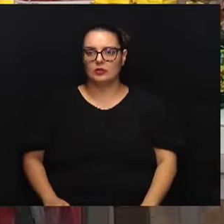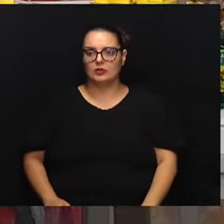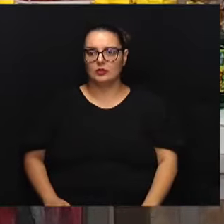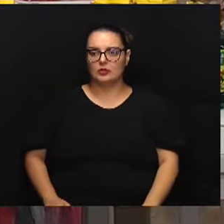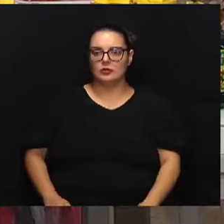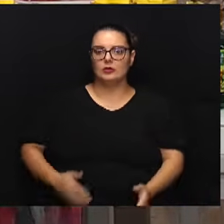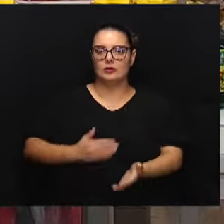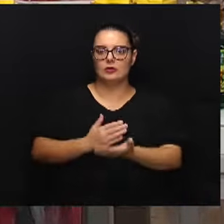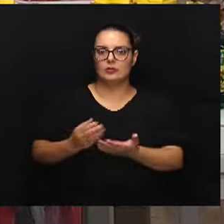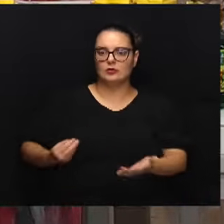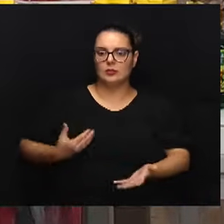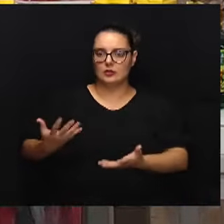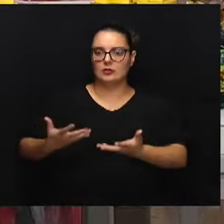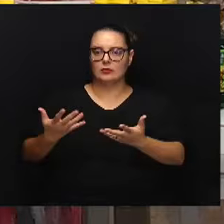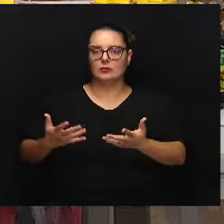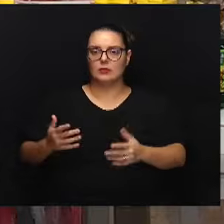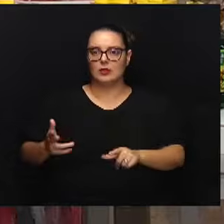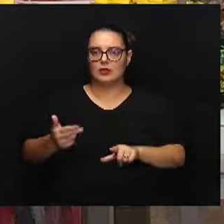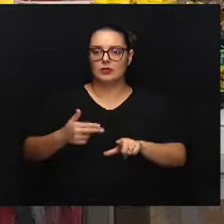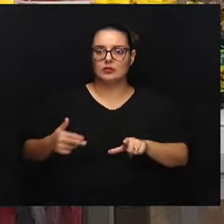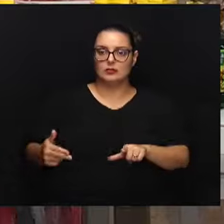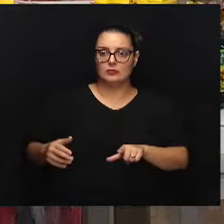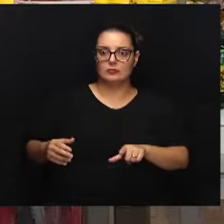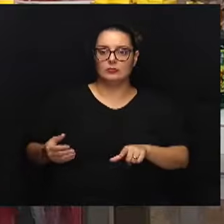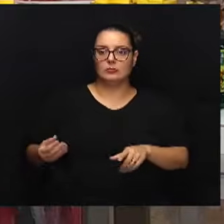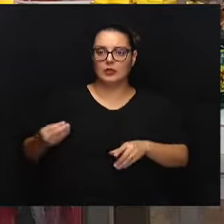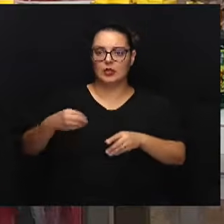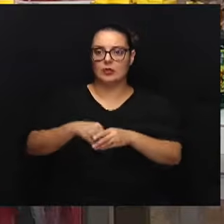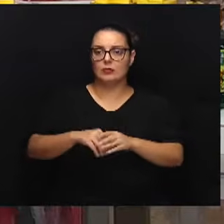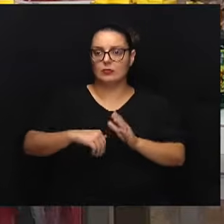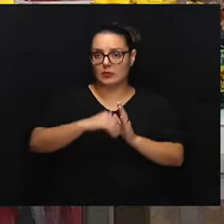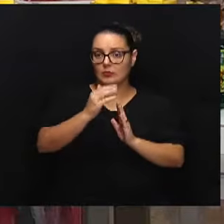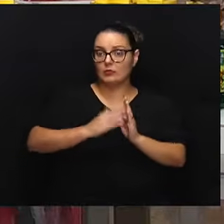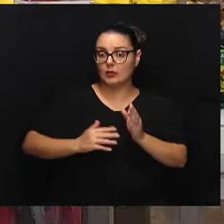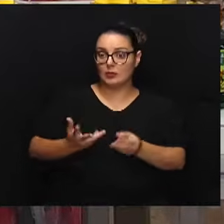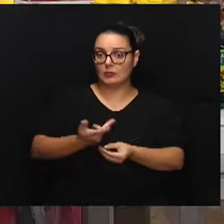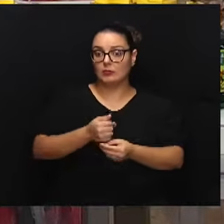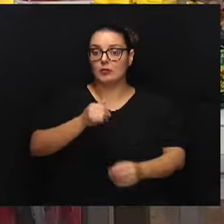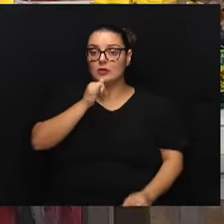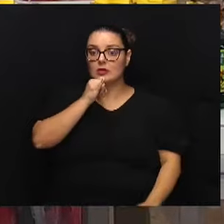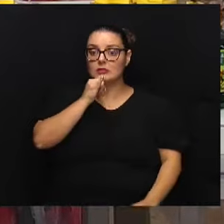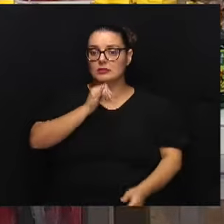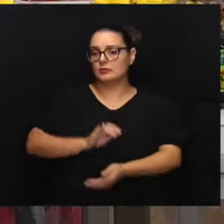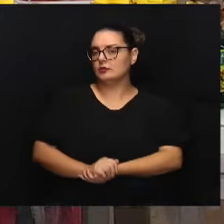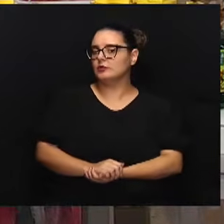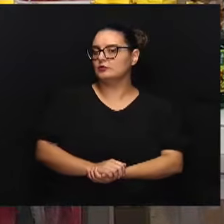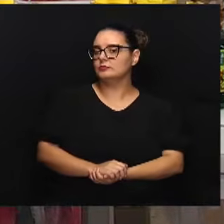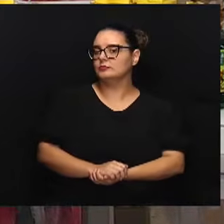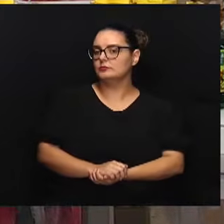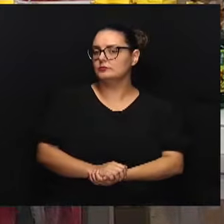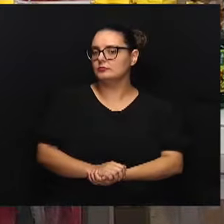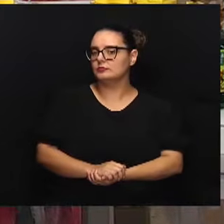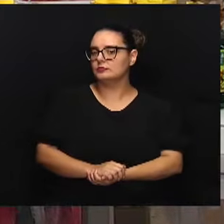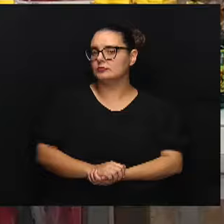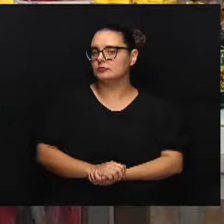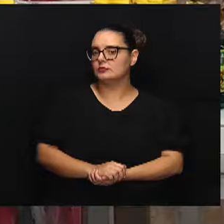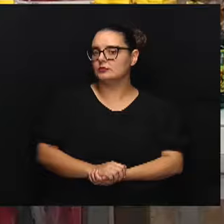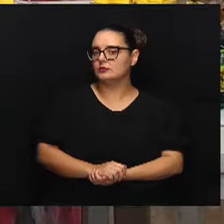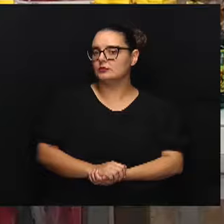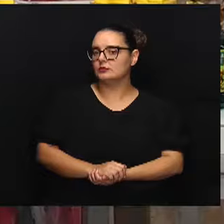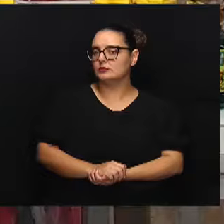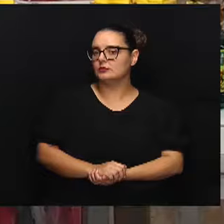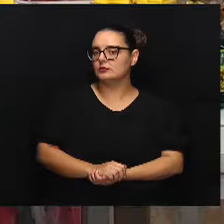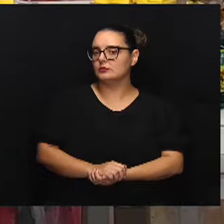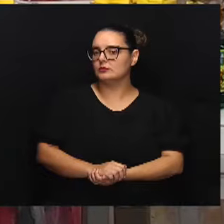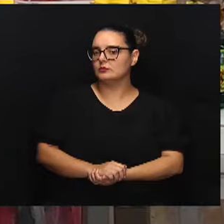dar vida nesse desenho, para a gente poder inserir numa obra de arte. Por exemplo, aqui, olha só, esse ponto aqui a gente vai ligar no ponto aqui,